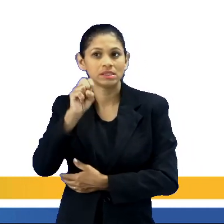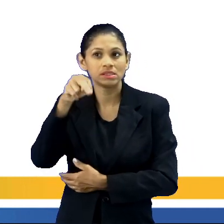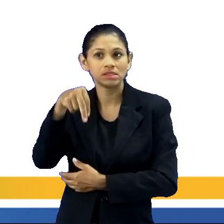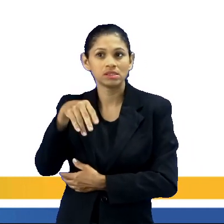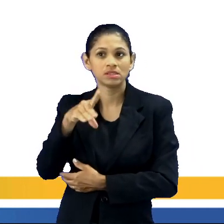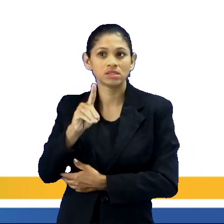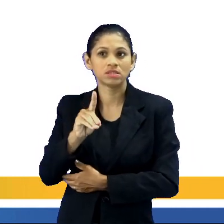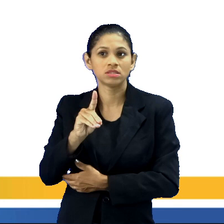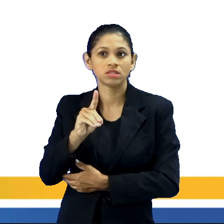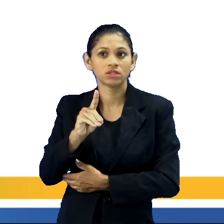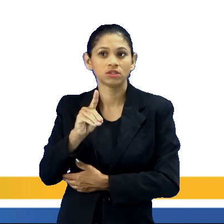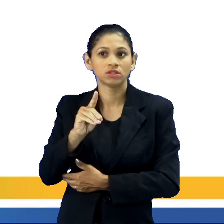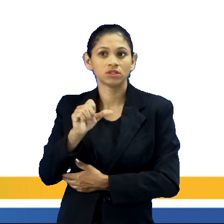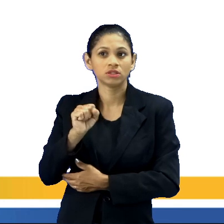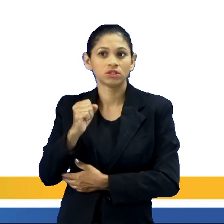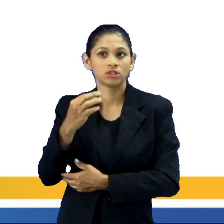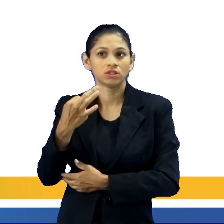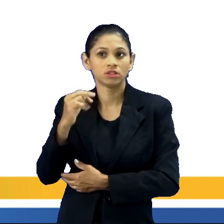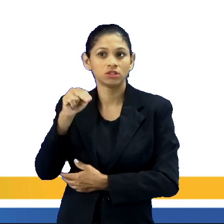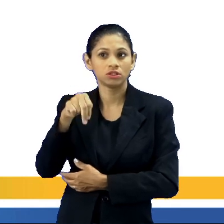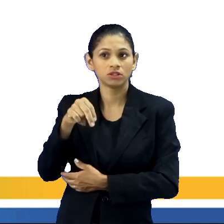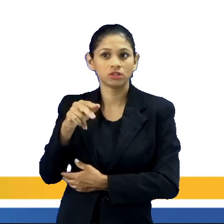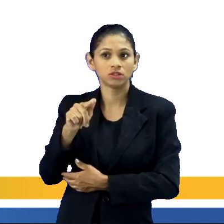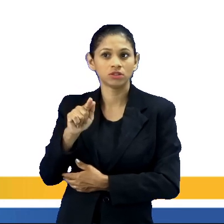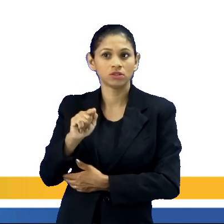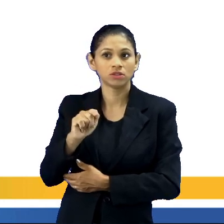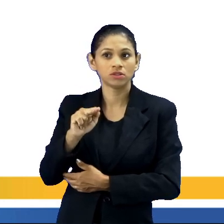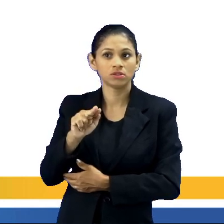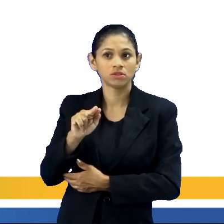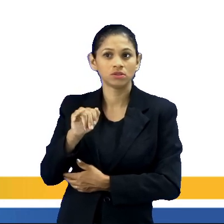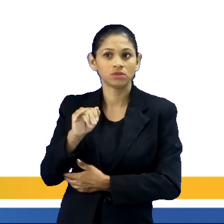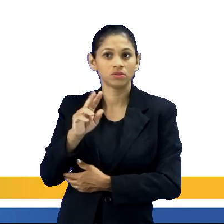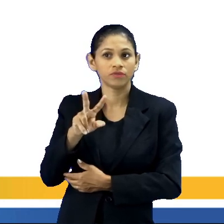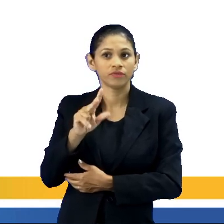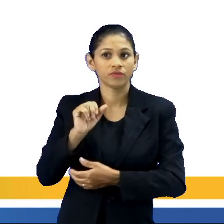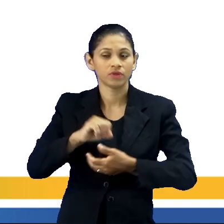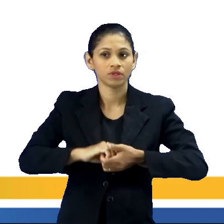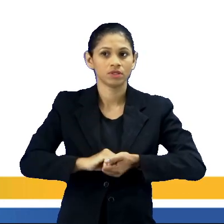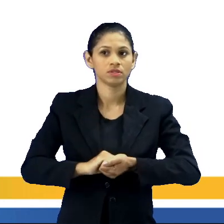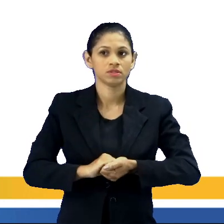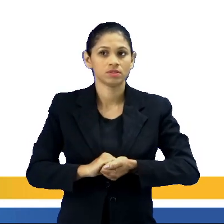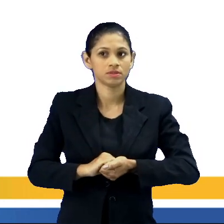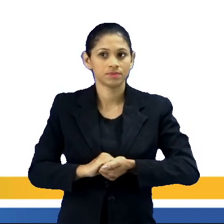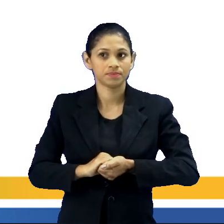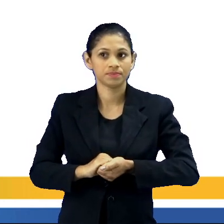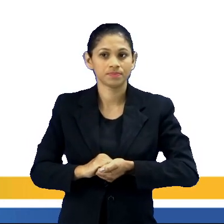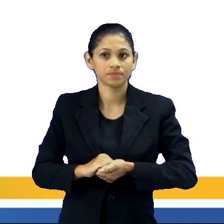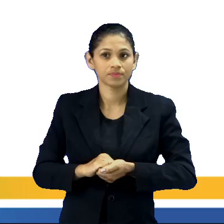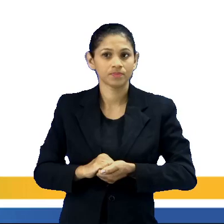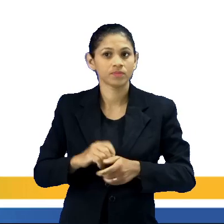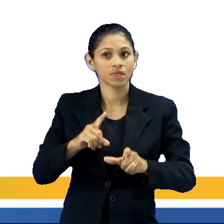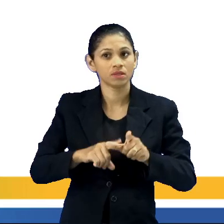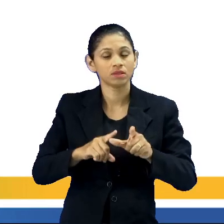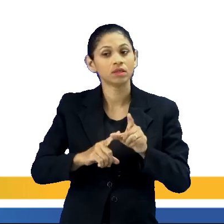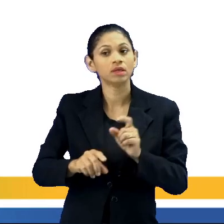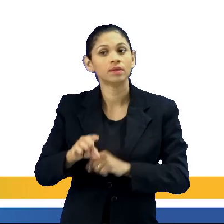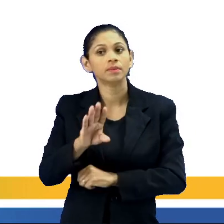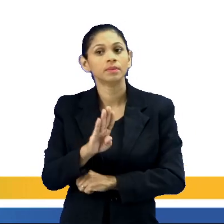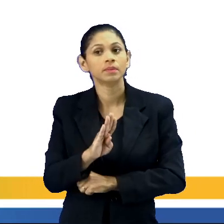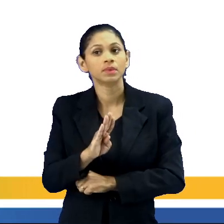são intercambiáveis no ordenamento jurídico. Letra B. Os direitos humanos